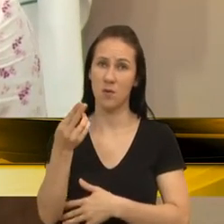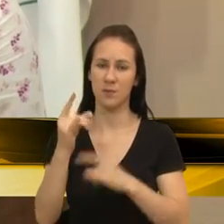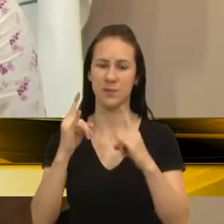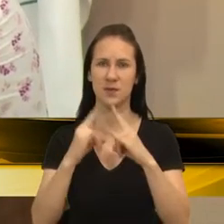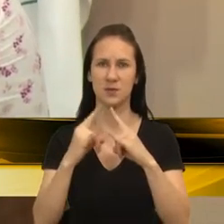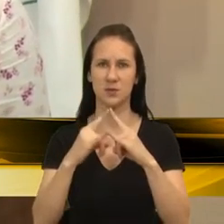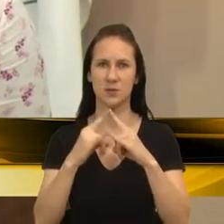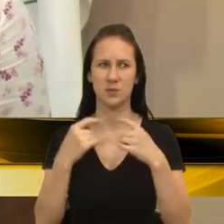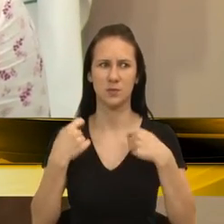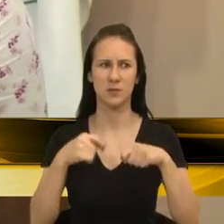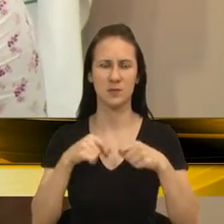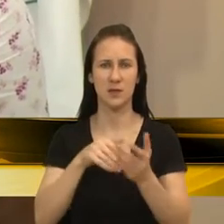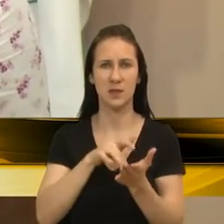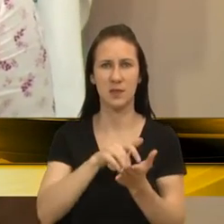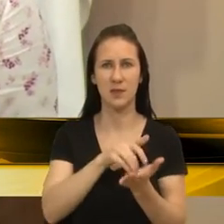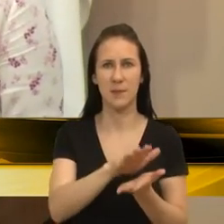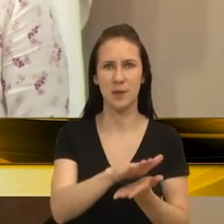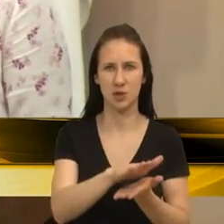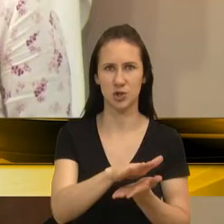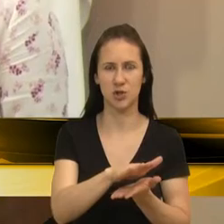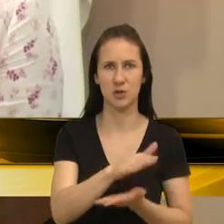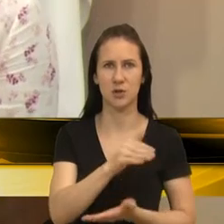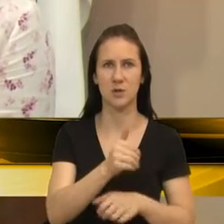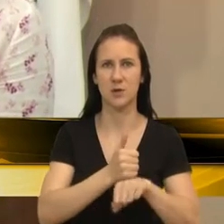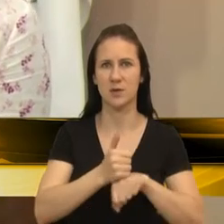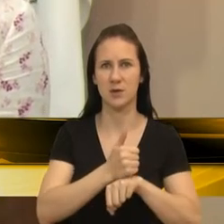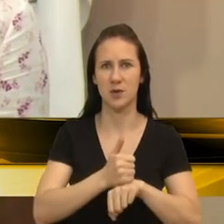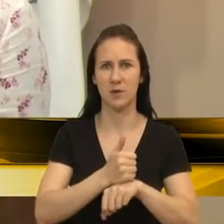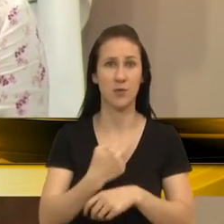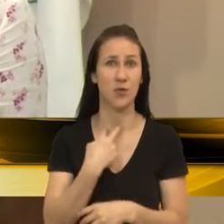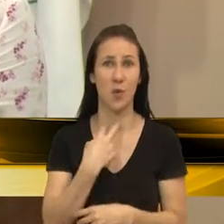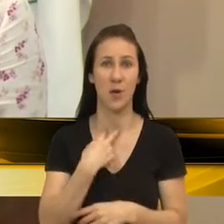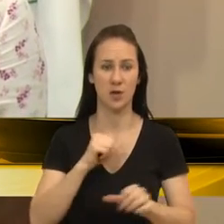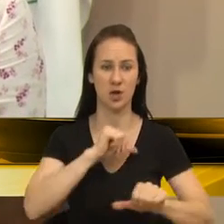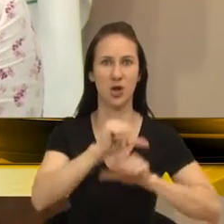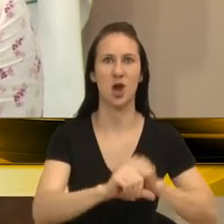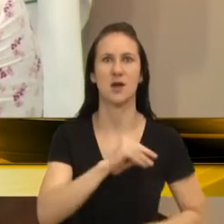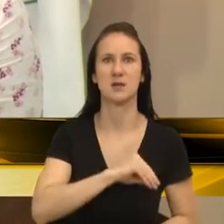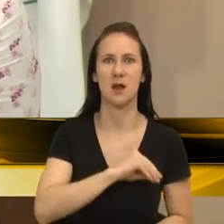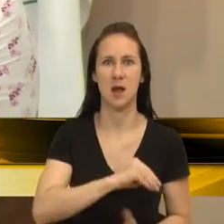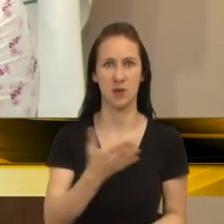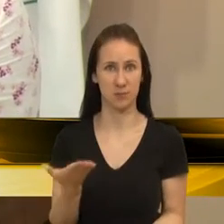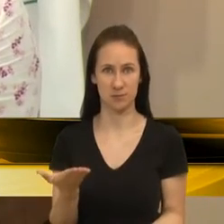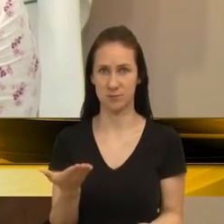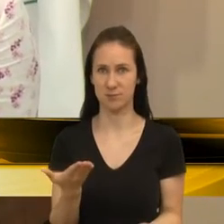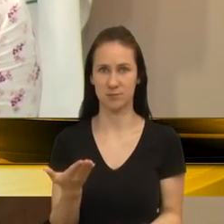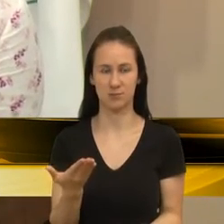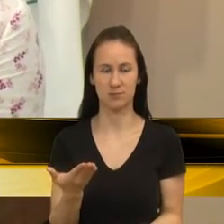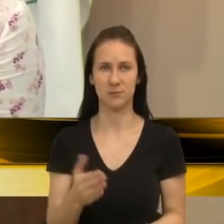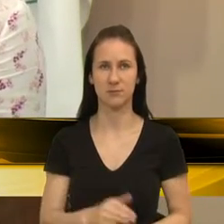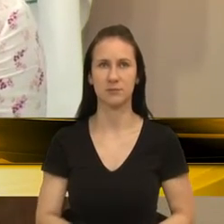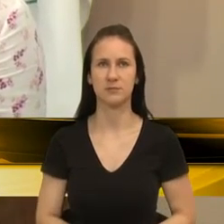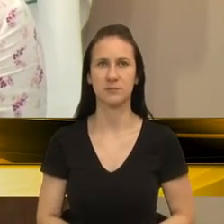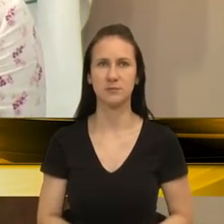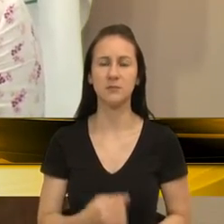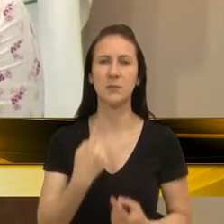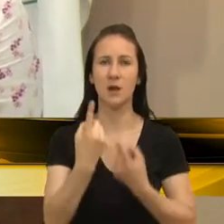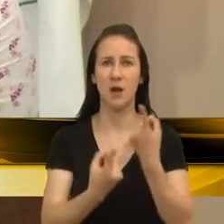demitir os profissionais, porque tu não pode mudar o salário de uma hora para outra, até porque vários cargos reduzem